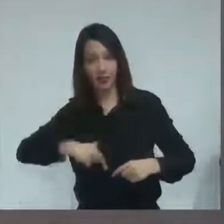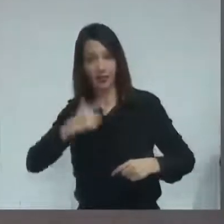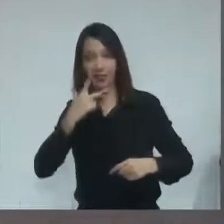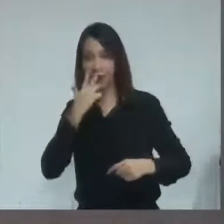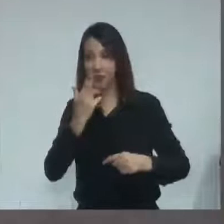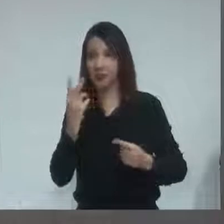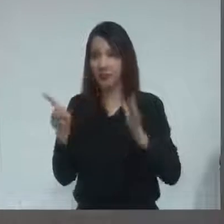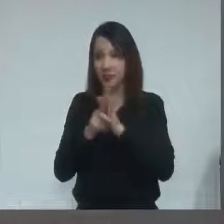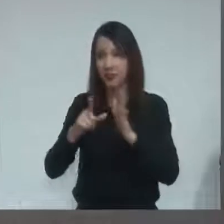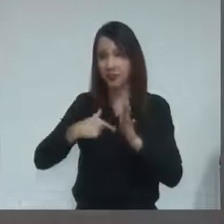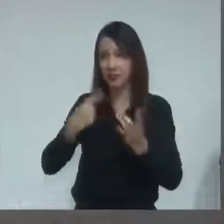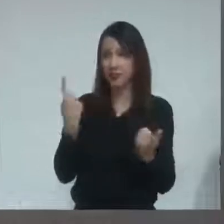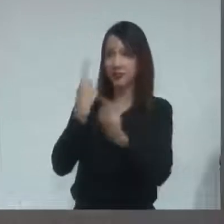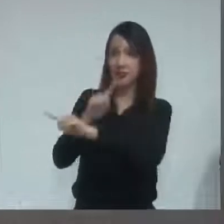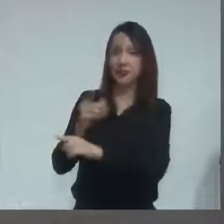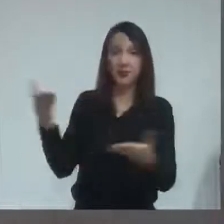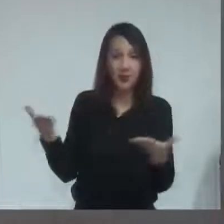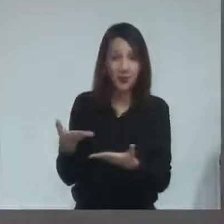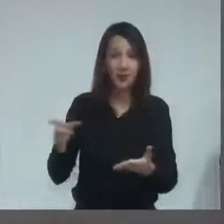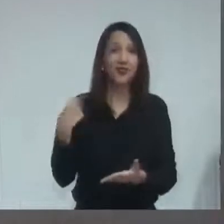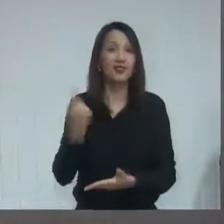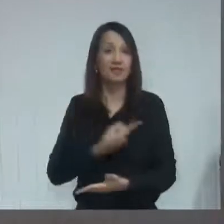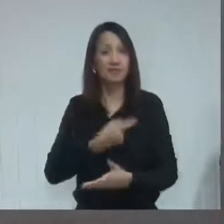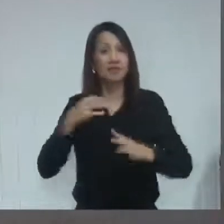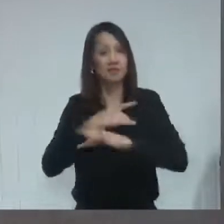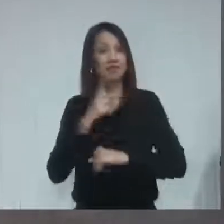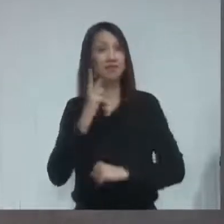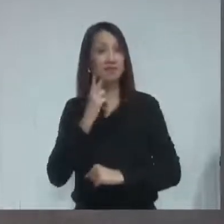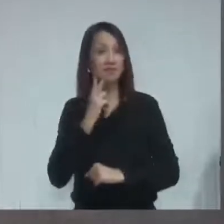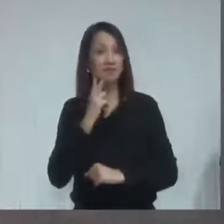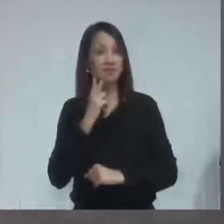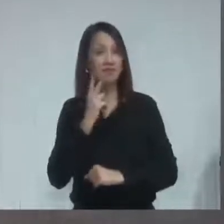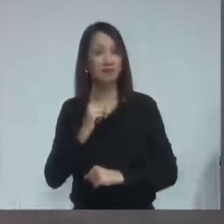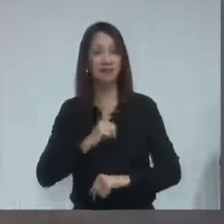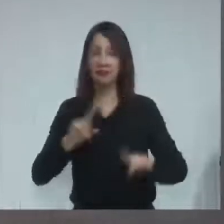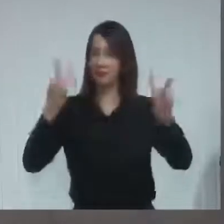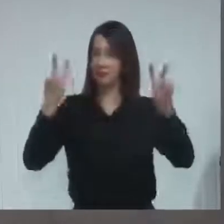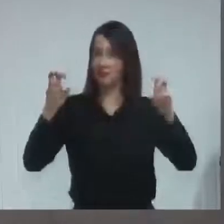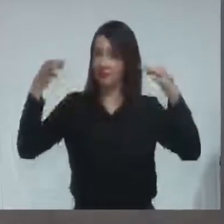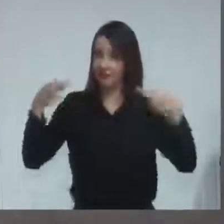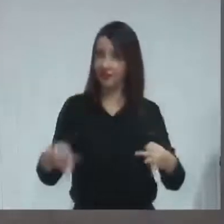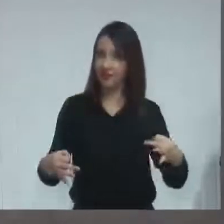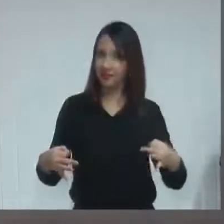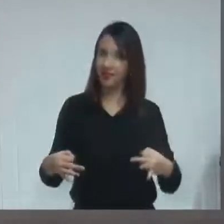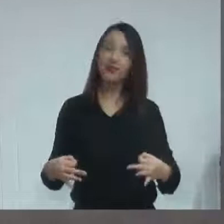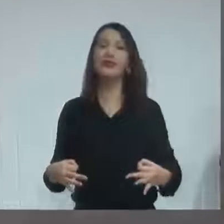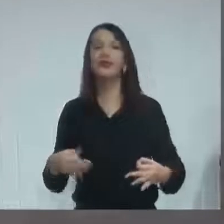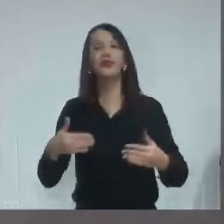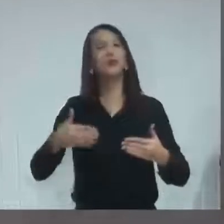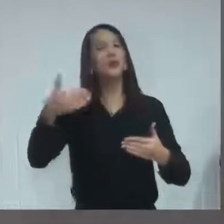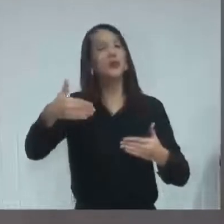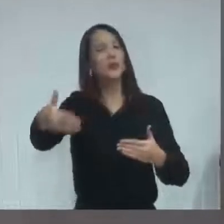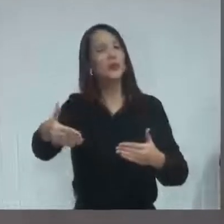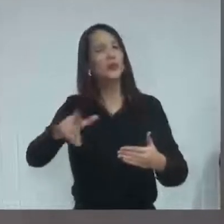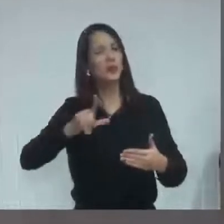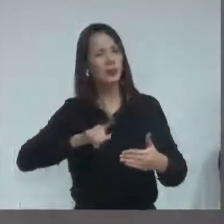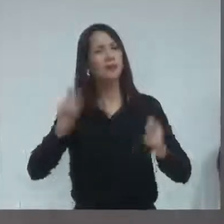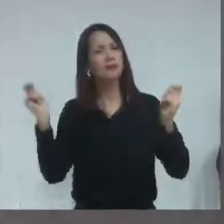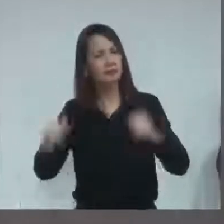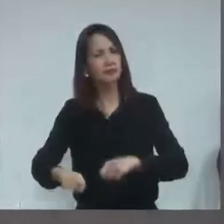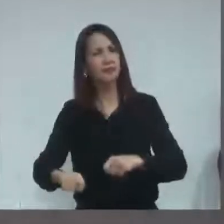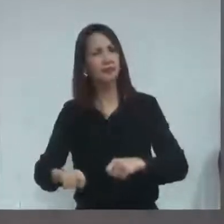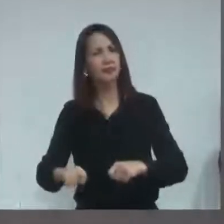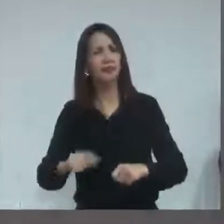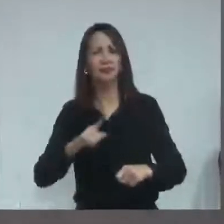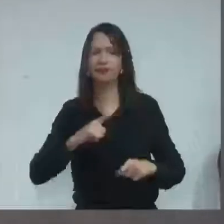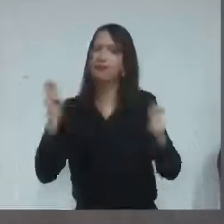mas é isso que aconteceu hoje na nossa cidade, né? Para que a gente use os termos corretos, os ritos que vão acontecer e as possibilidades. Entre